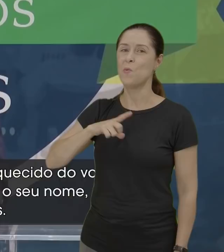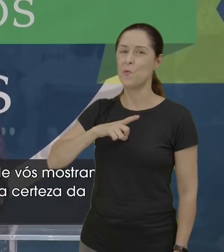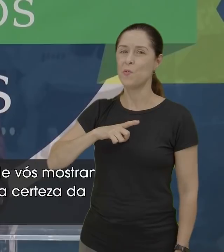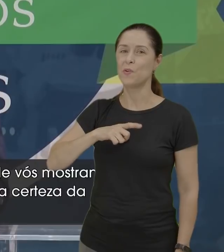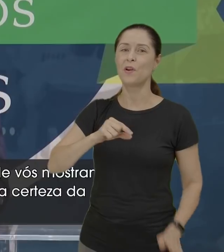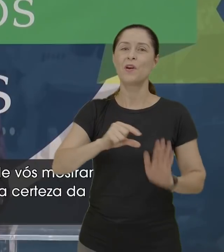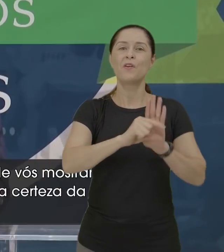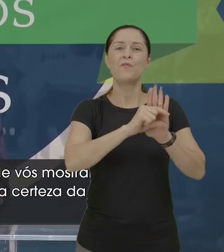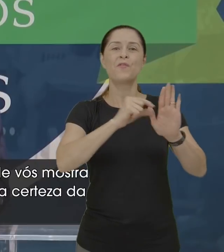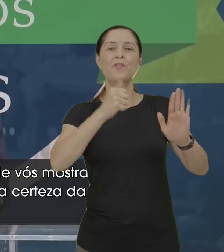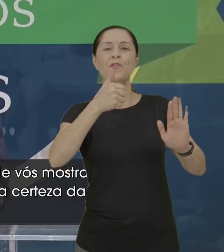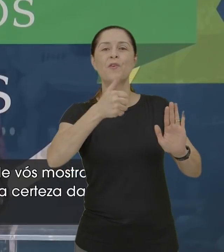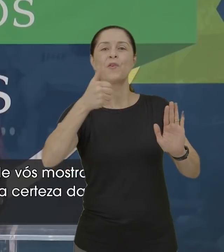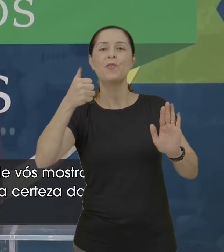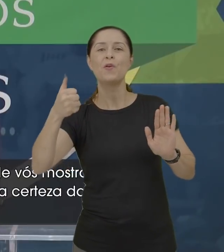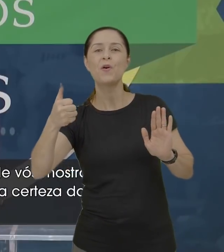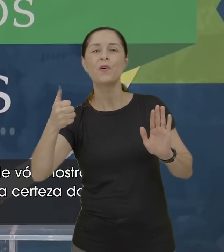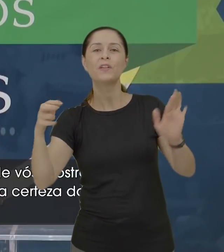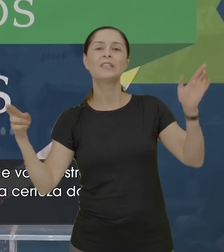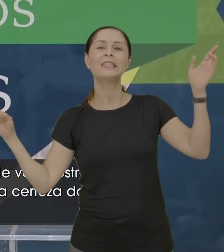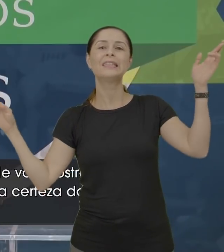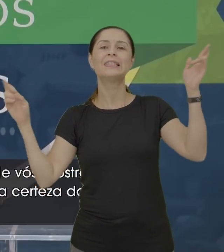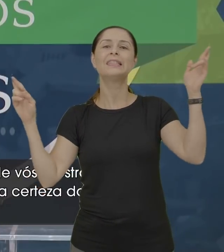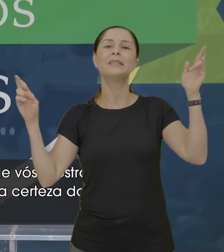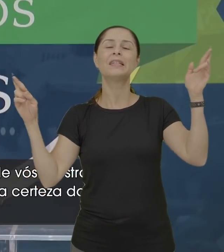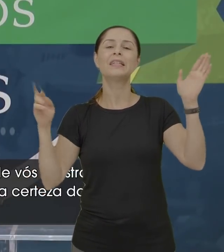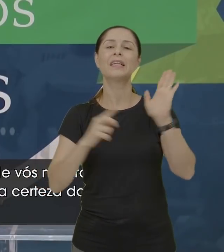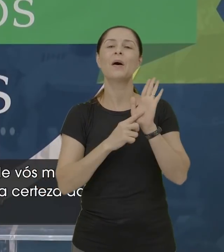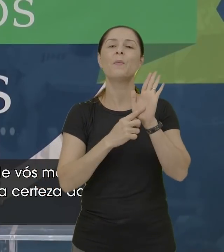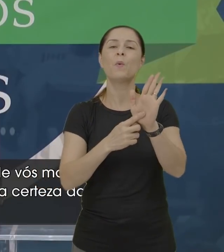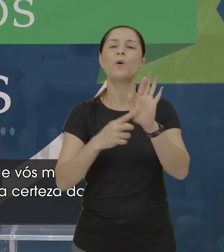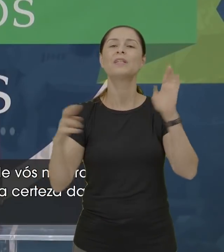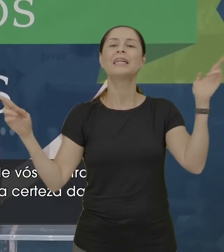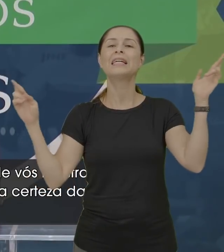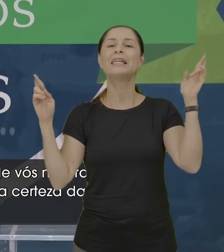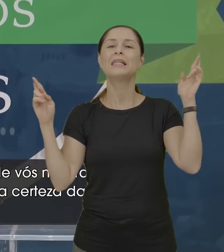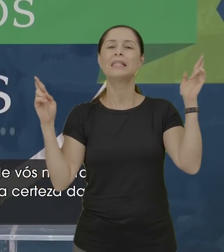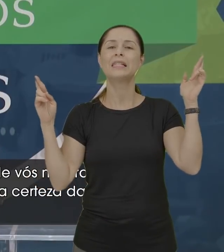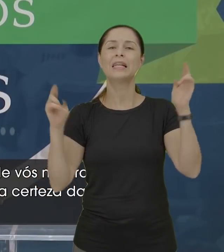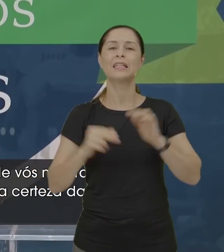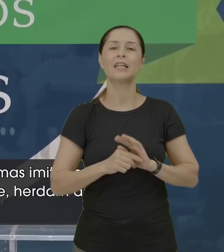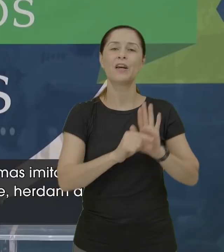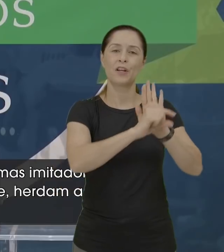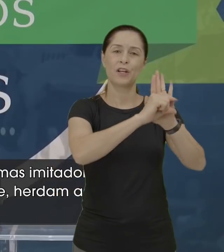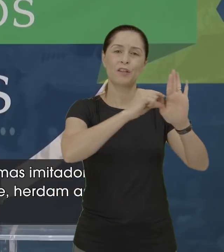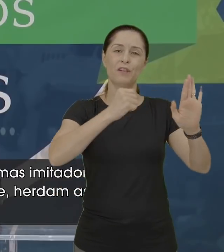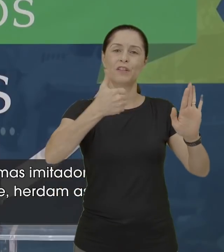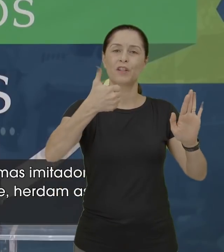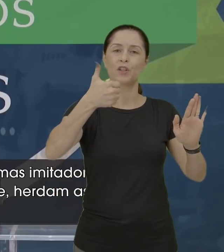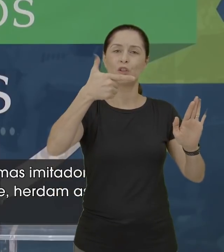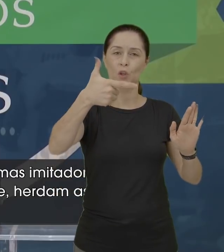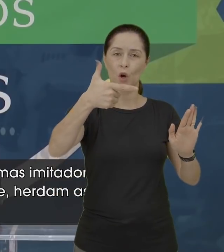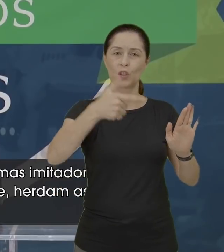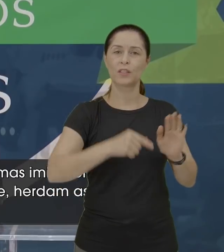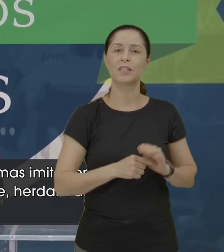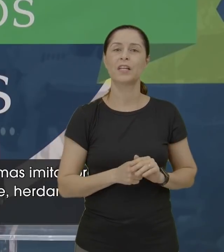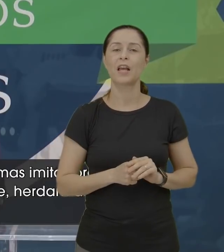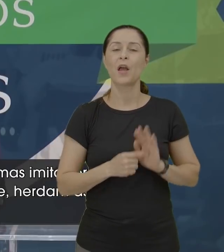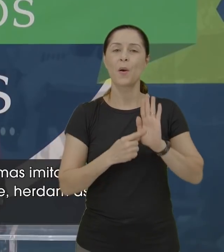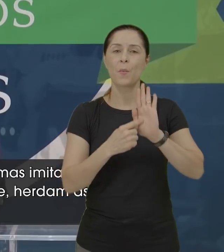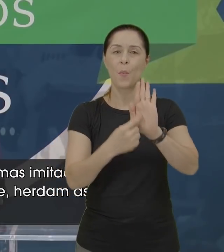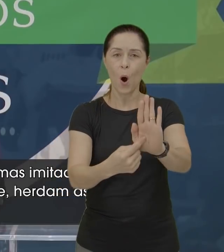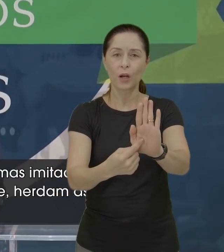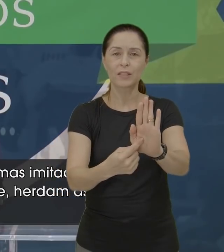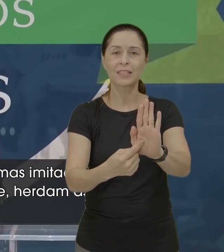esperança, para a plena certeza da esperança. Mas no verso 12 ele falou da fé, para que não vos